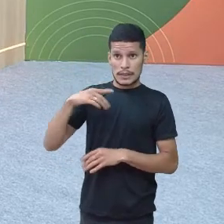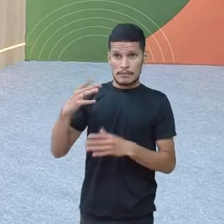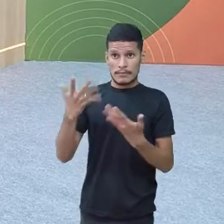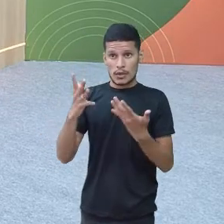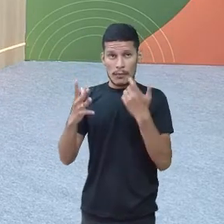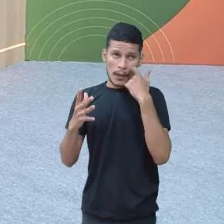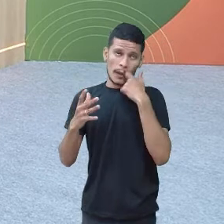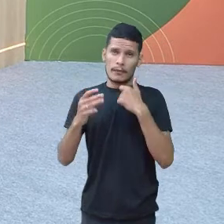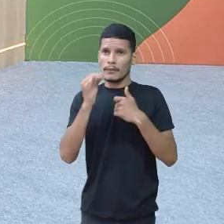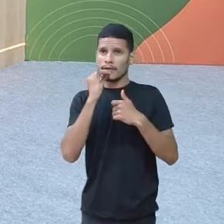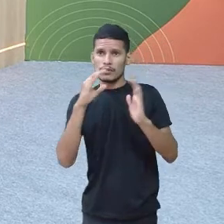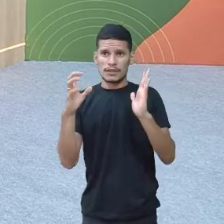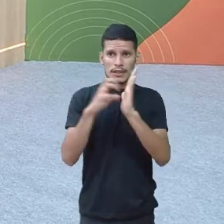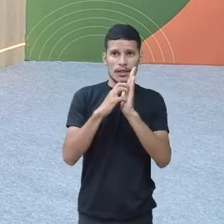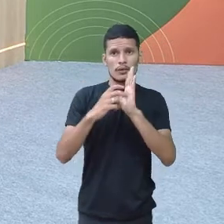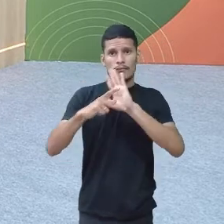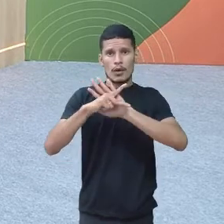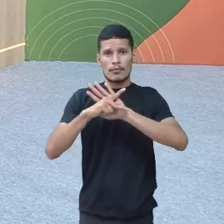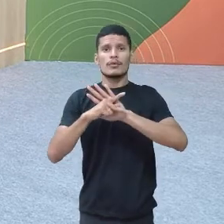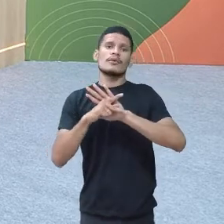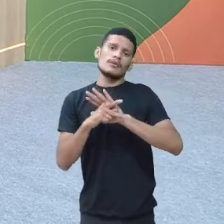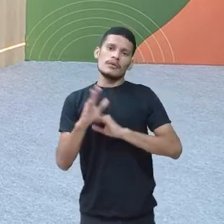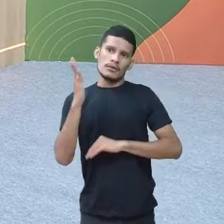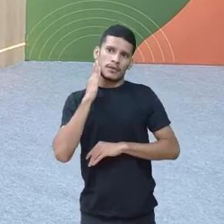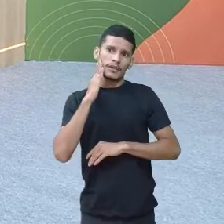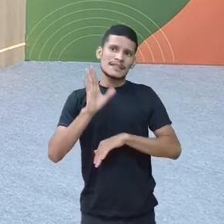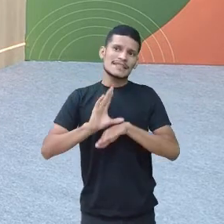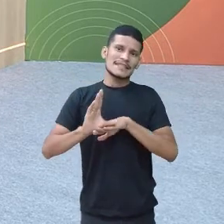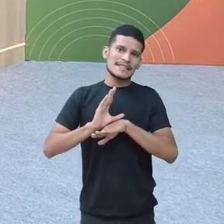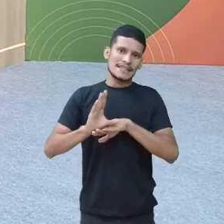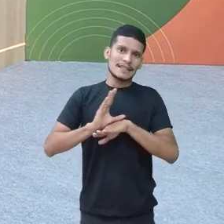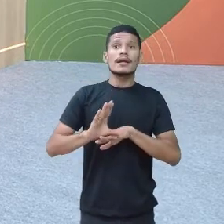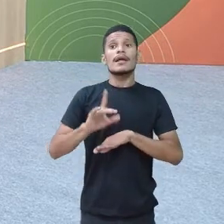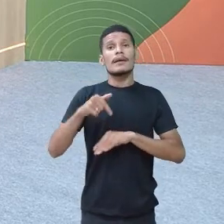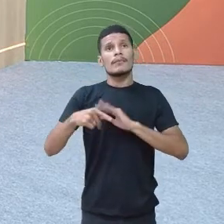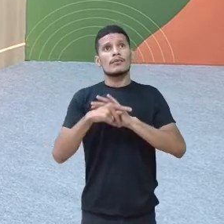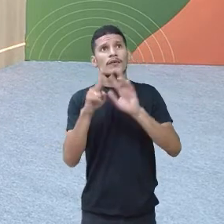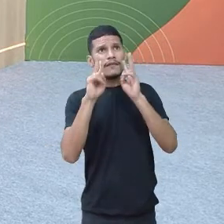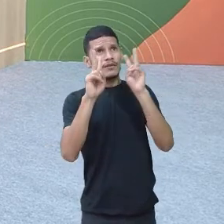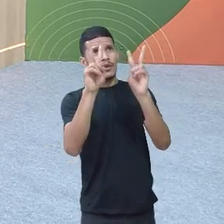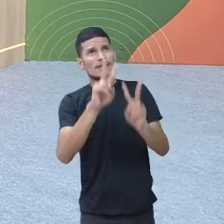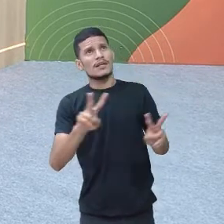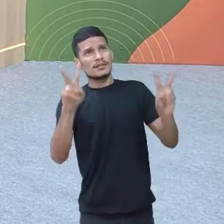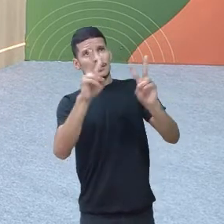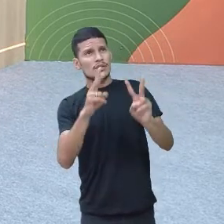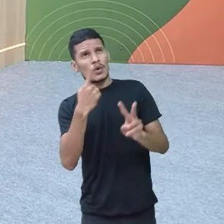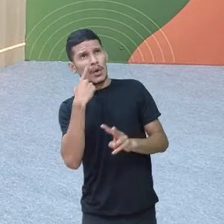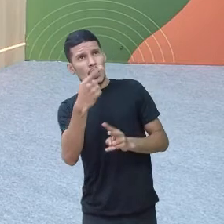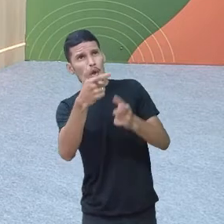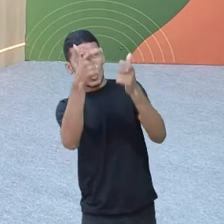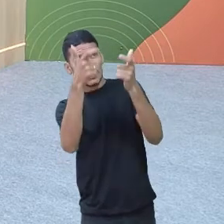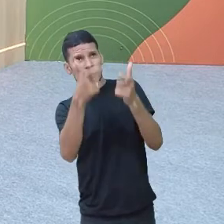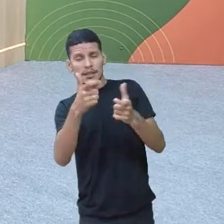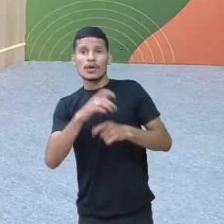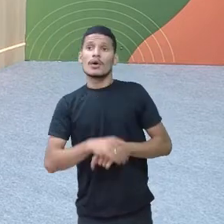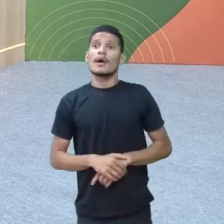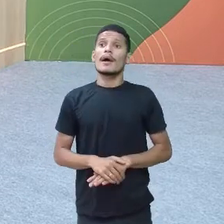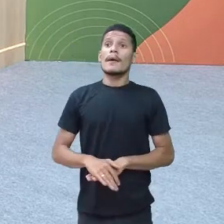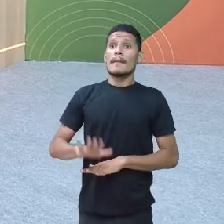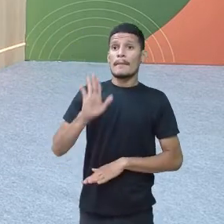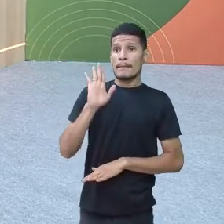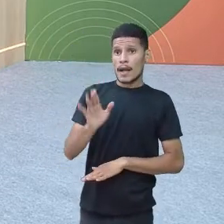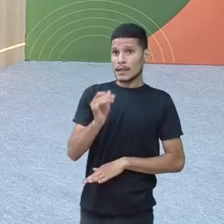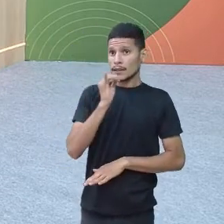duas aqui, que são cinzas. Então, é essa a percepção que ele vai ter dessa localização da estrela, beleza? Os cientistas